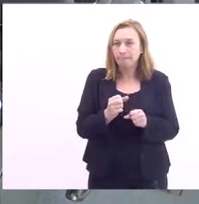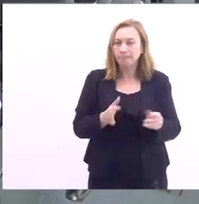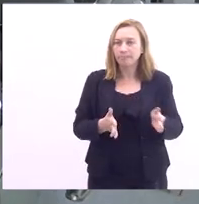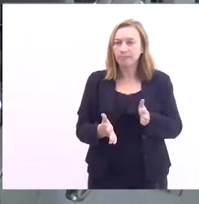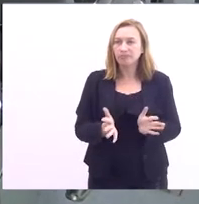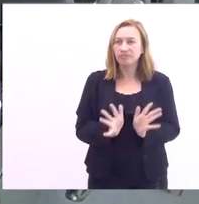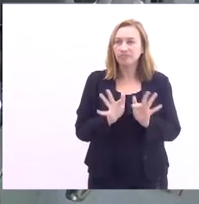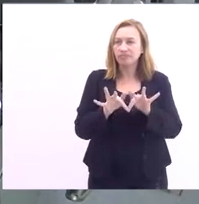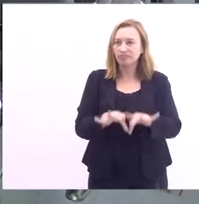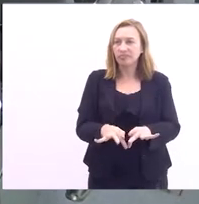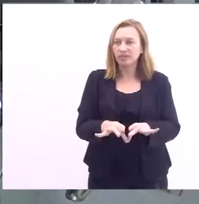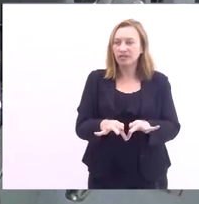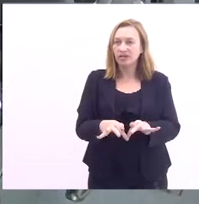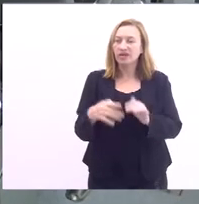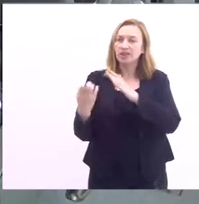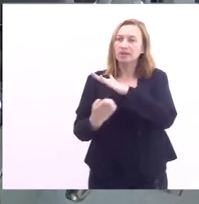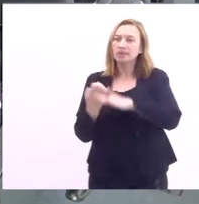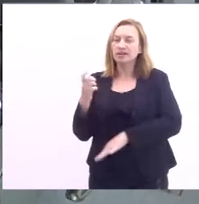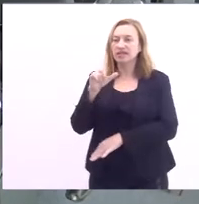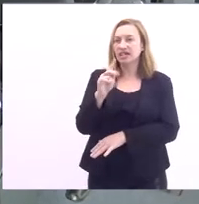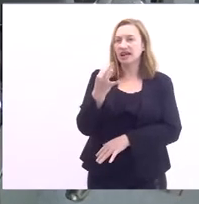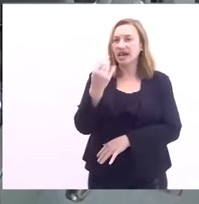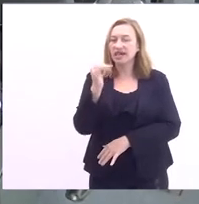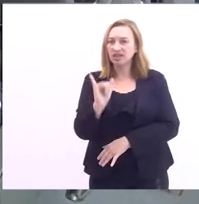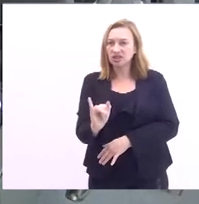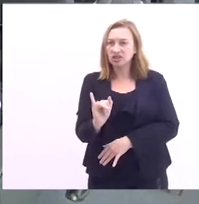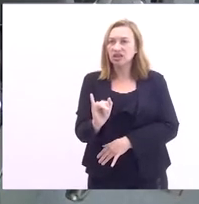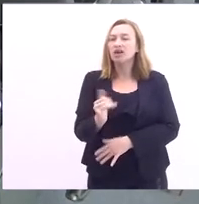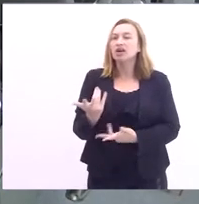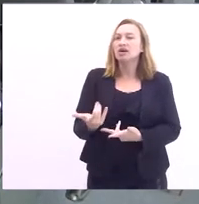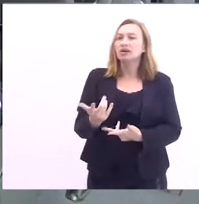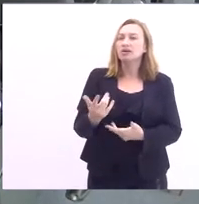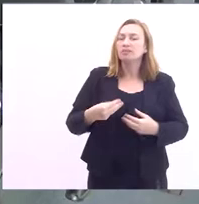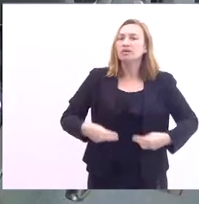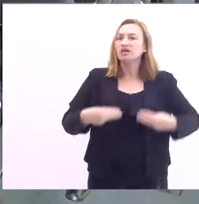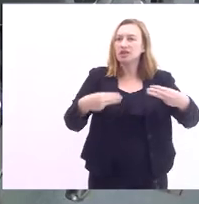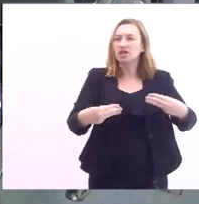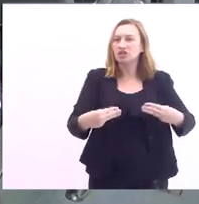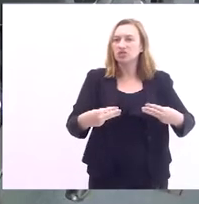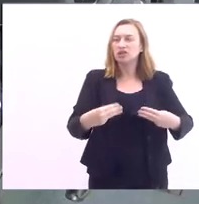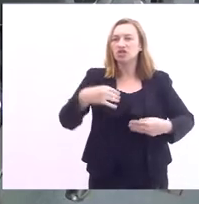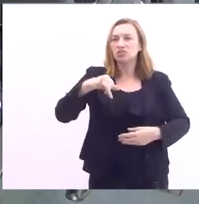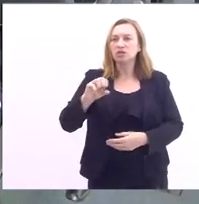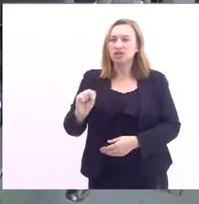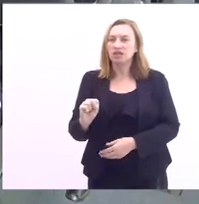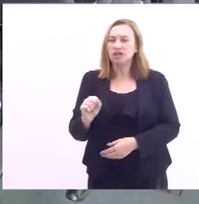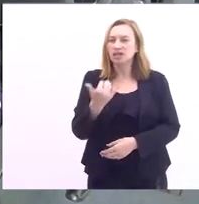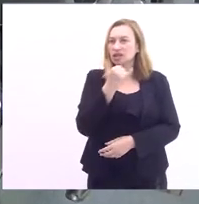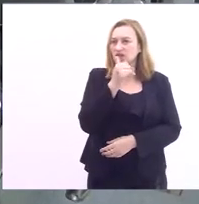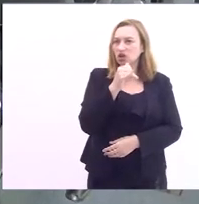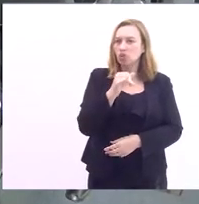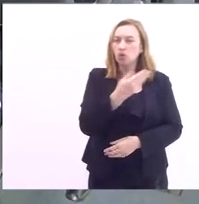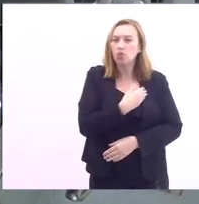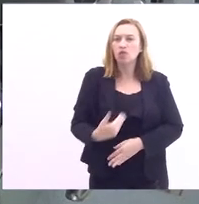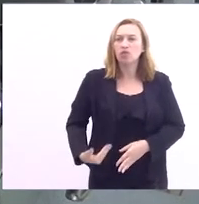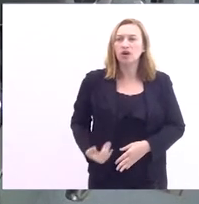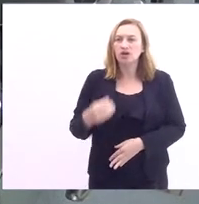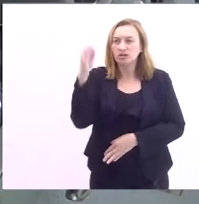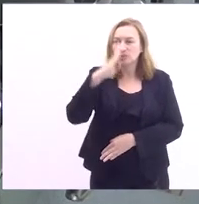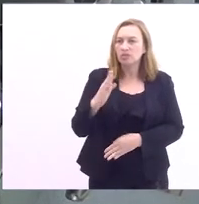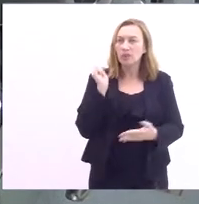da Light, aquele ministro das Minas e Energia, Shigeaki Ueki, o governo brasileiro pagou